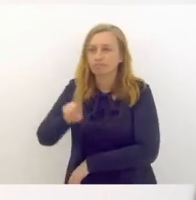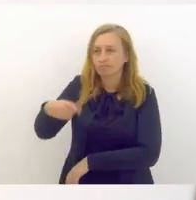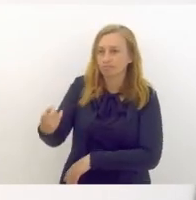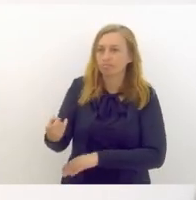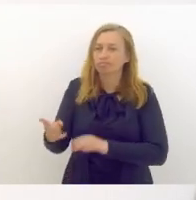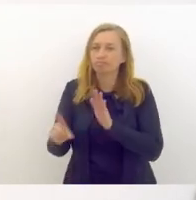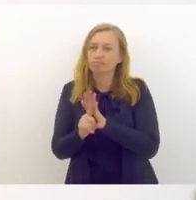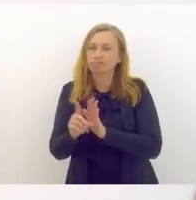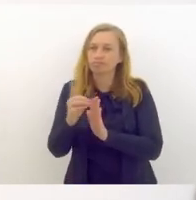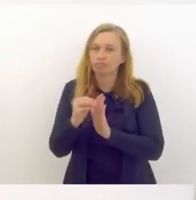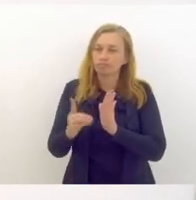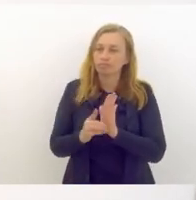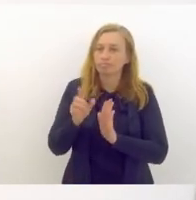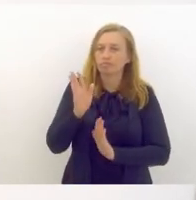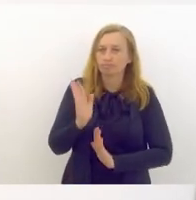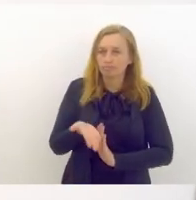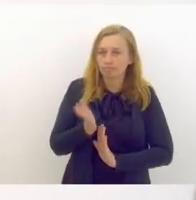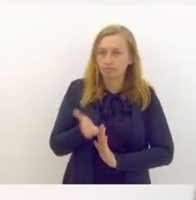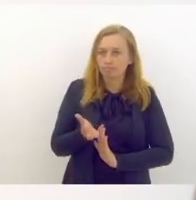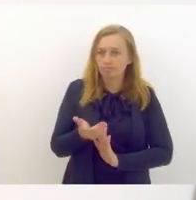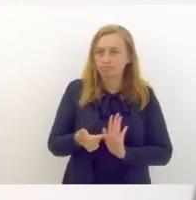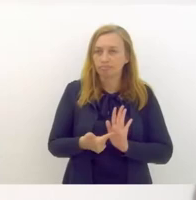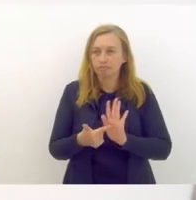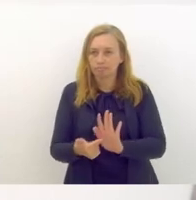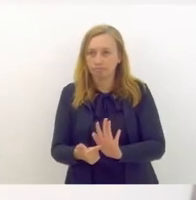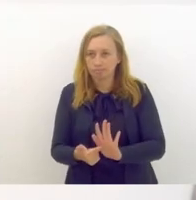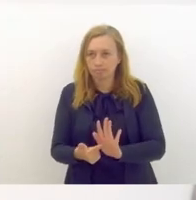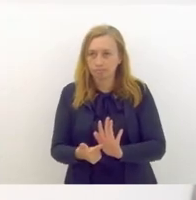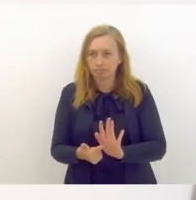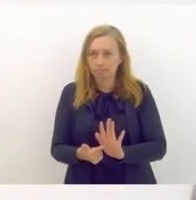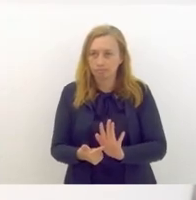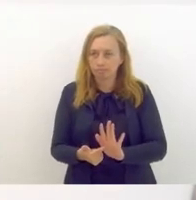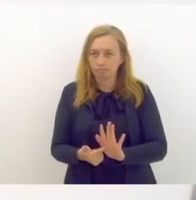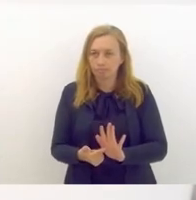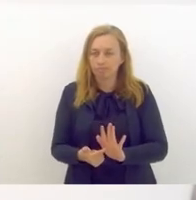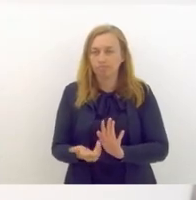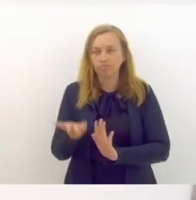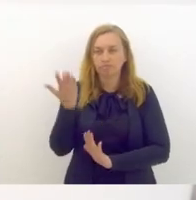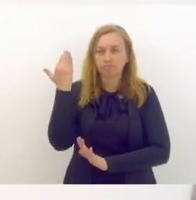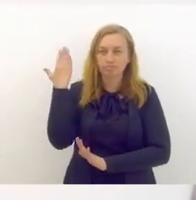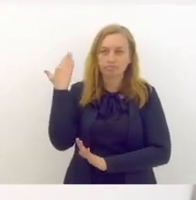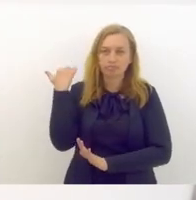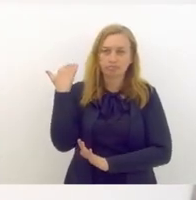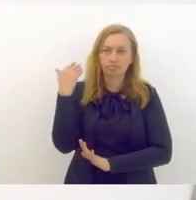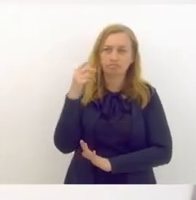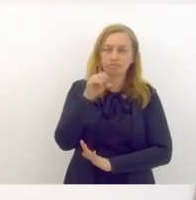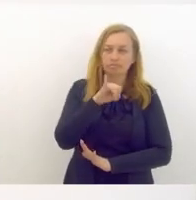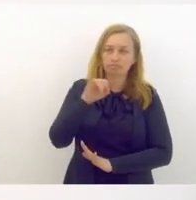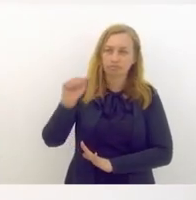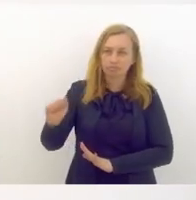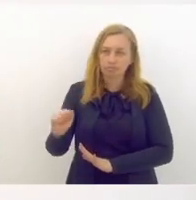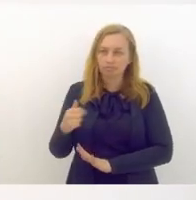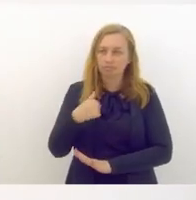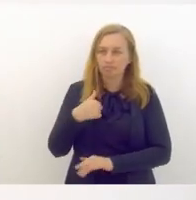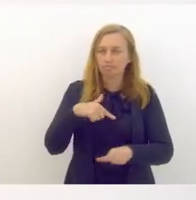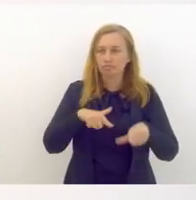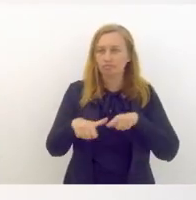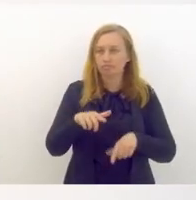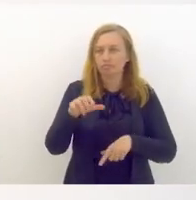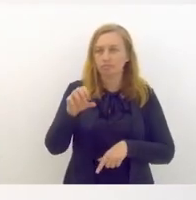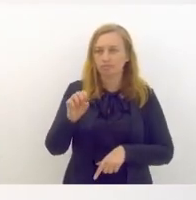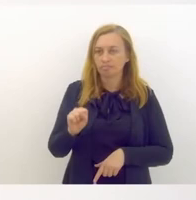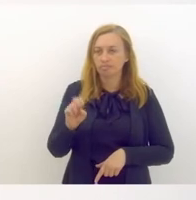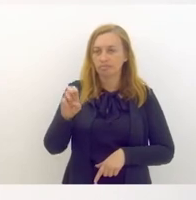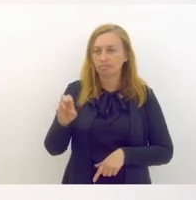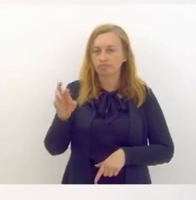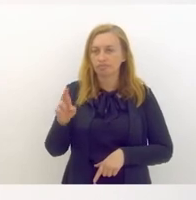decretos, e lá já está estabelecido, na época era Serla e INEA, eu trabalhava na Serla, trabalhei na Serla há